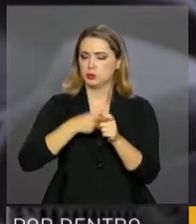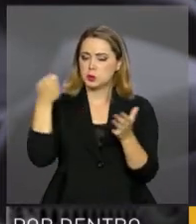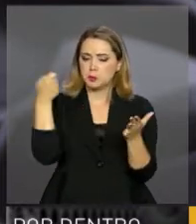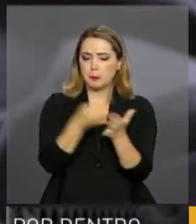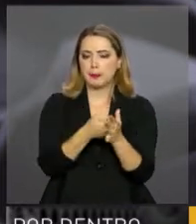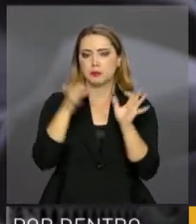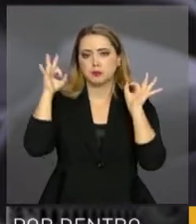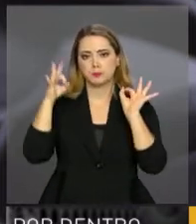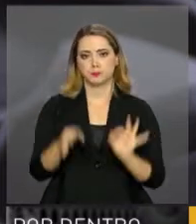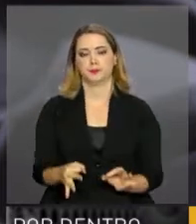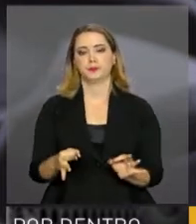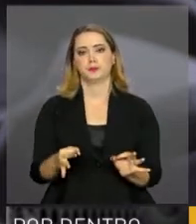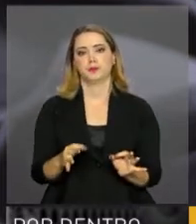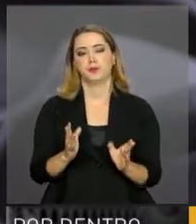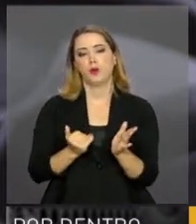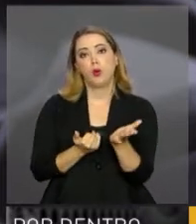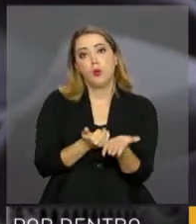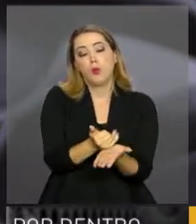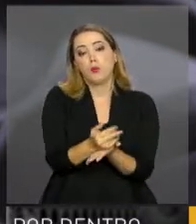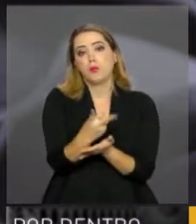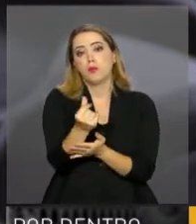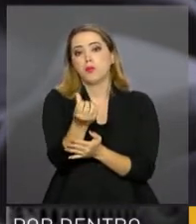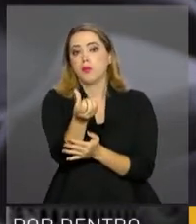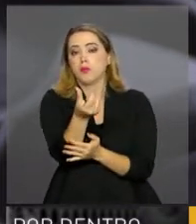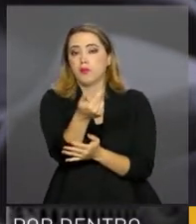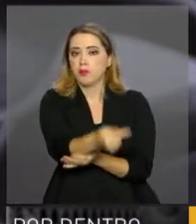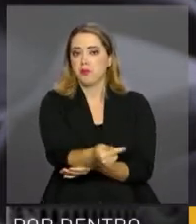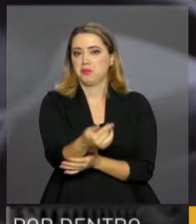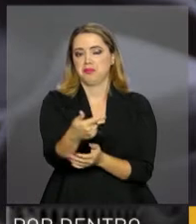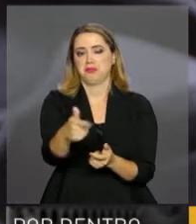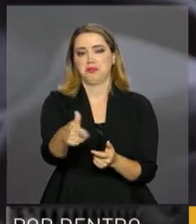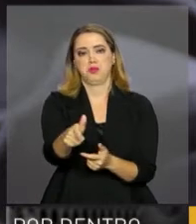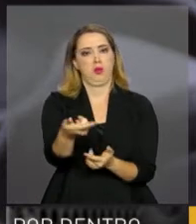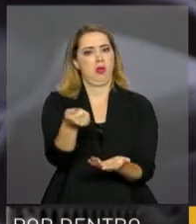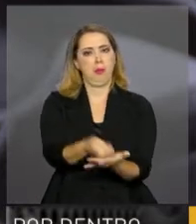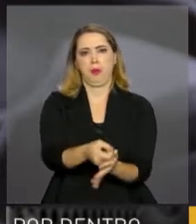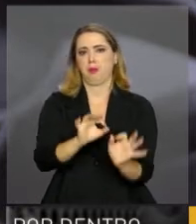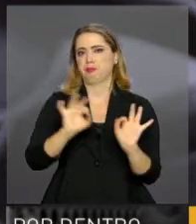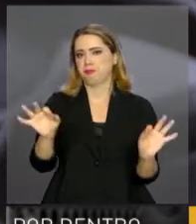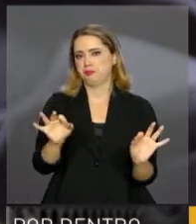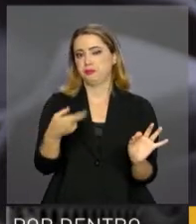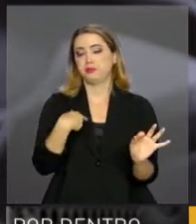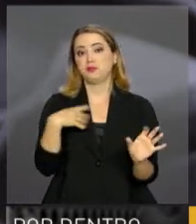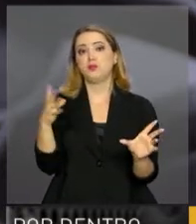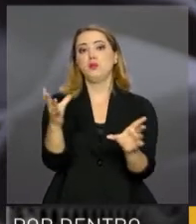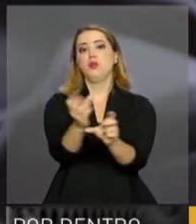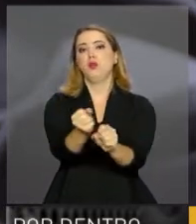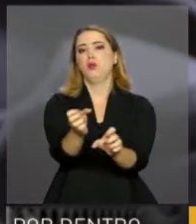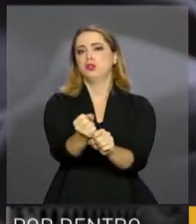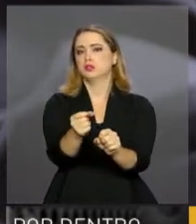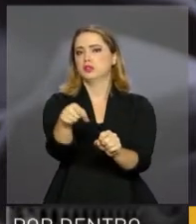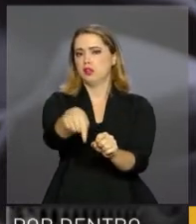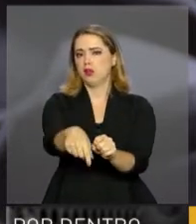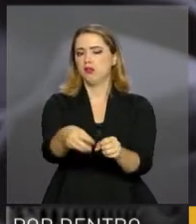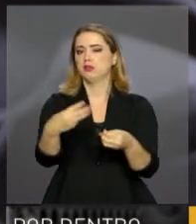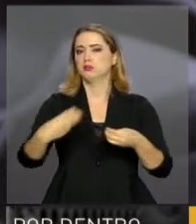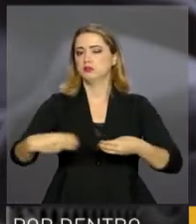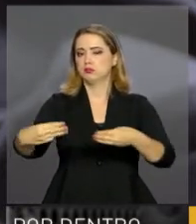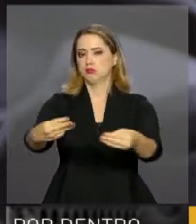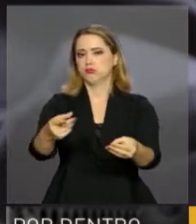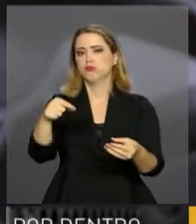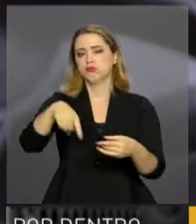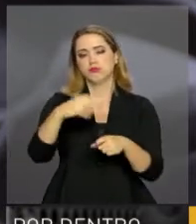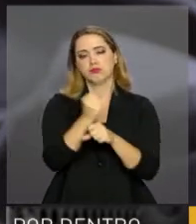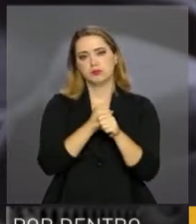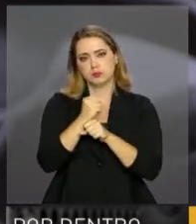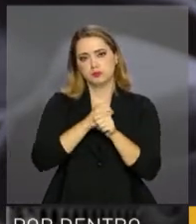pagas. Iniciamos 2017 sem restos a pagar. O orçamento do Ministério, que será nesse